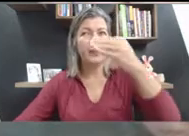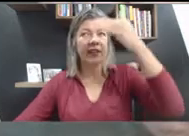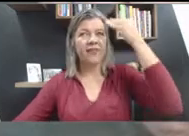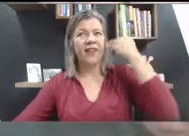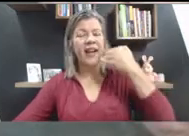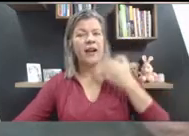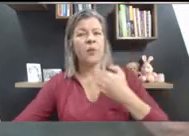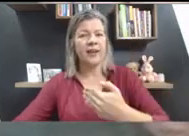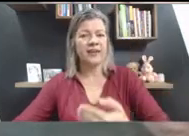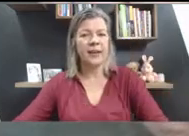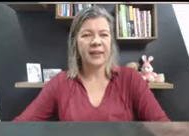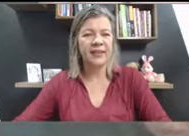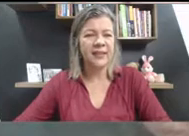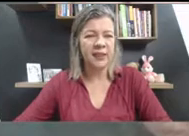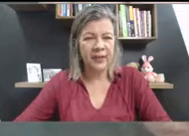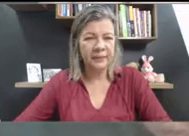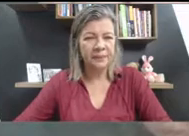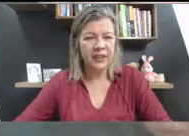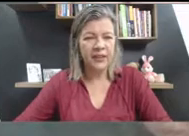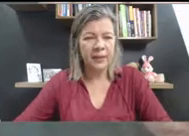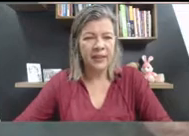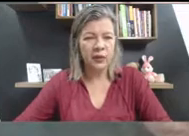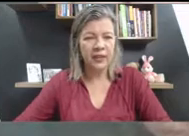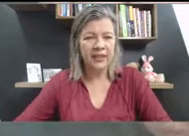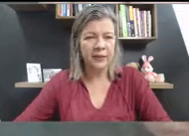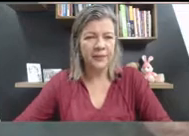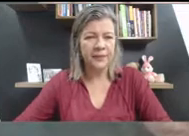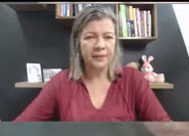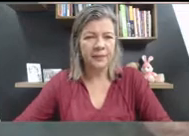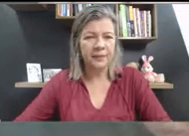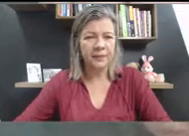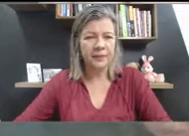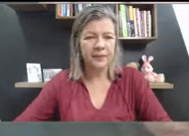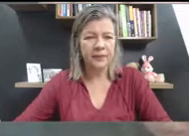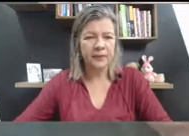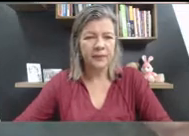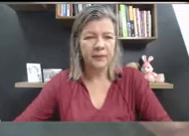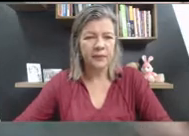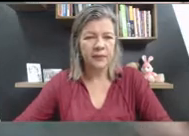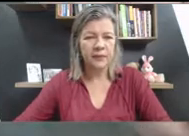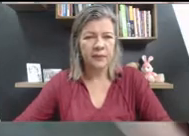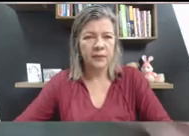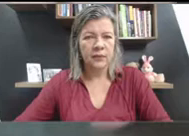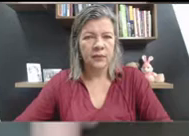ele observar como é que ele está pensando, né? Isso é metacognição.